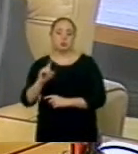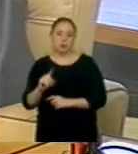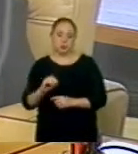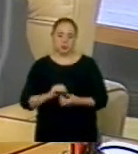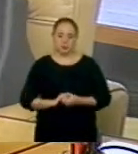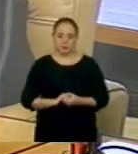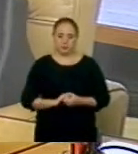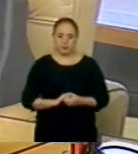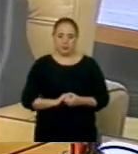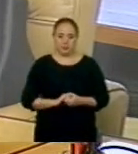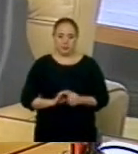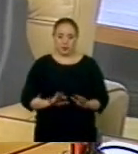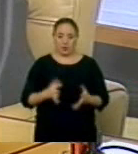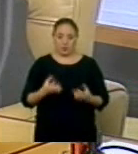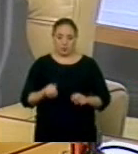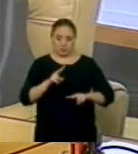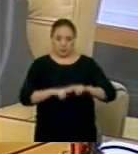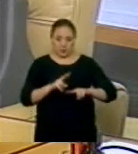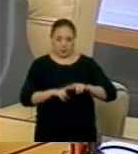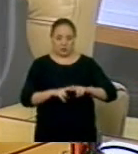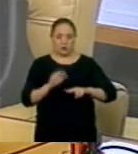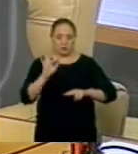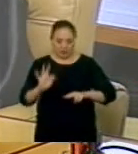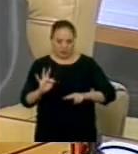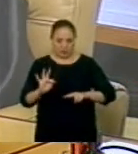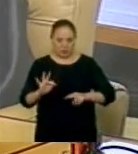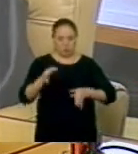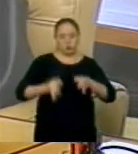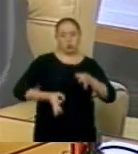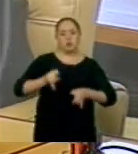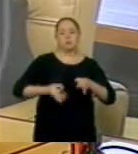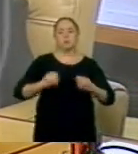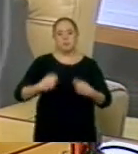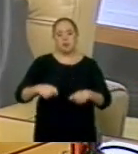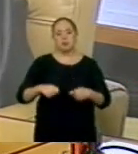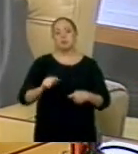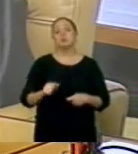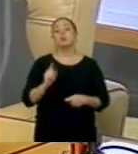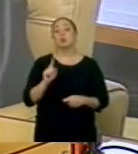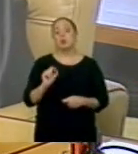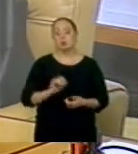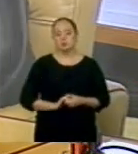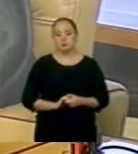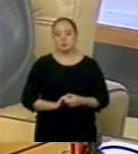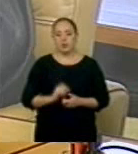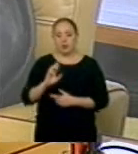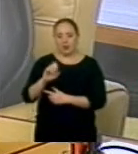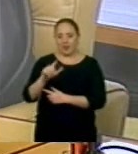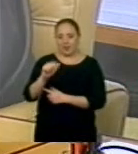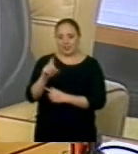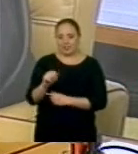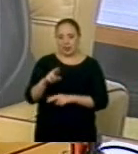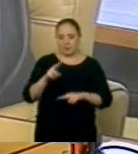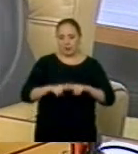Ao receber o auto de prisão em flagrante, o juiz deverá fundamentadamente, 1. Relaxar a prisão ilegal, ou